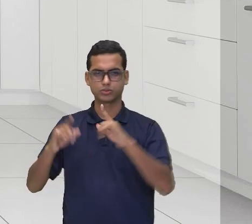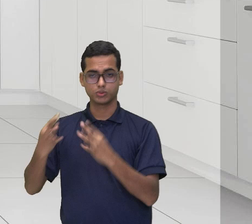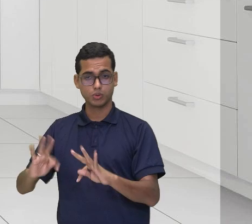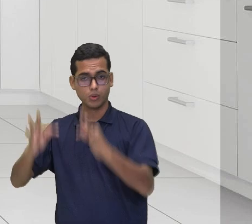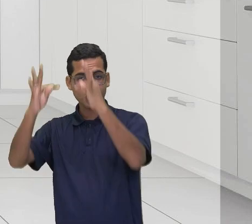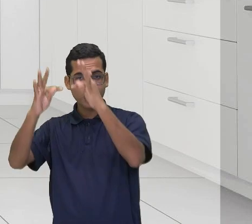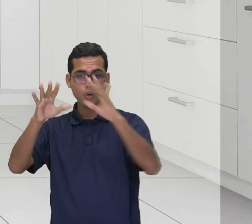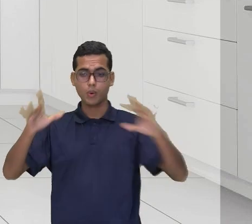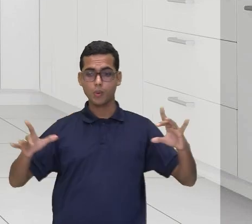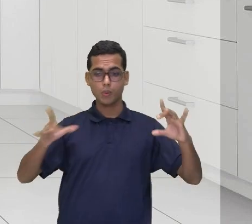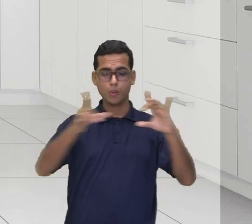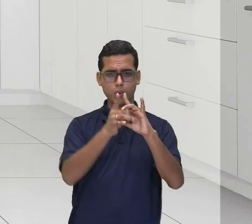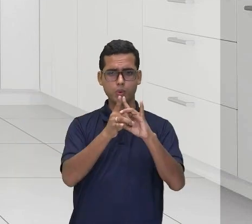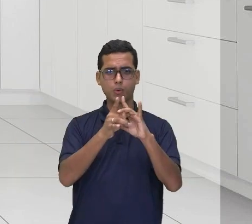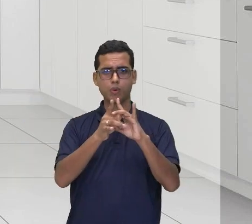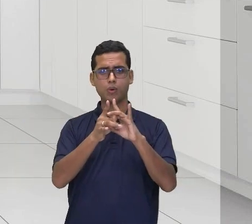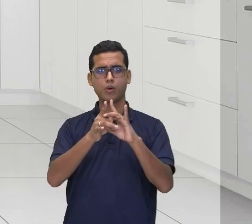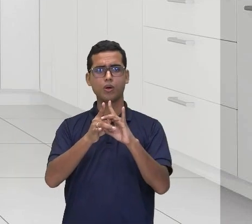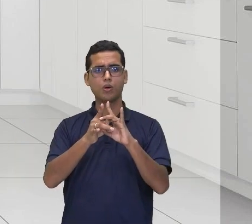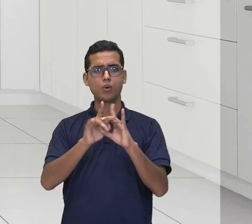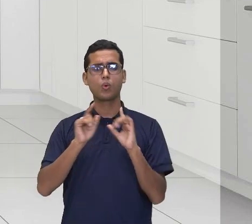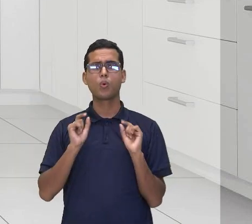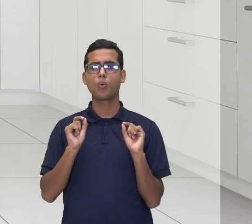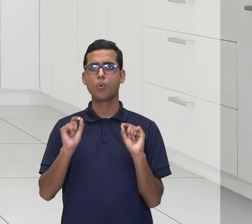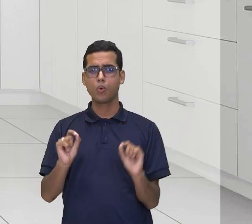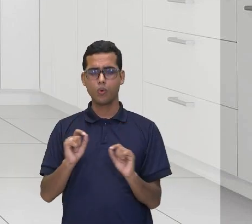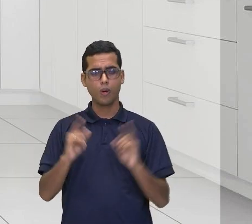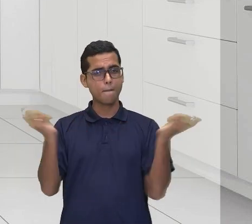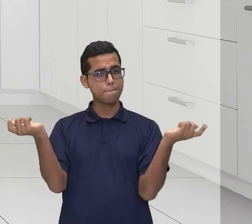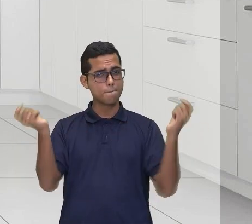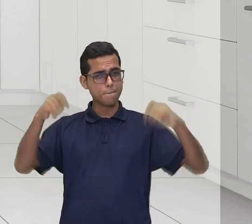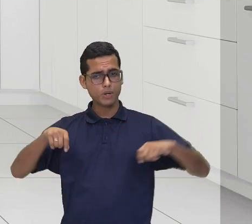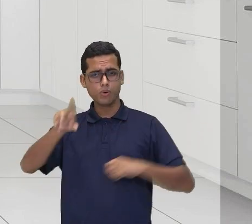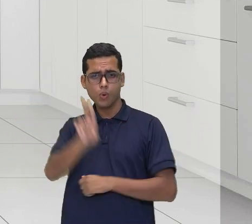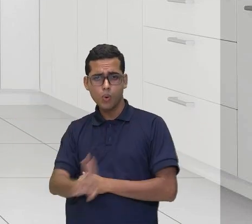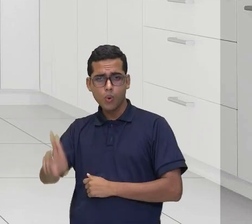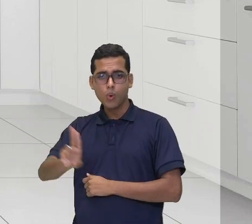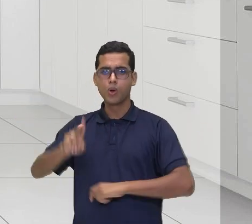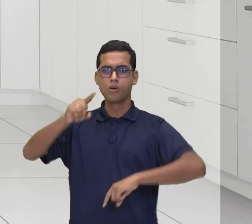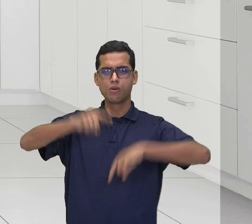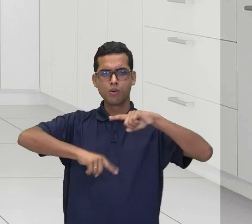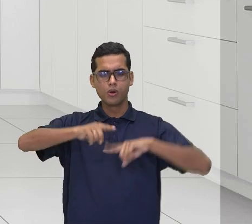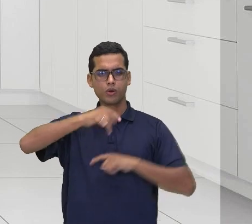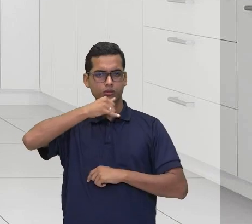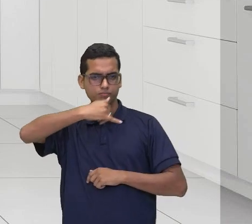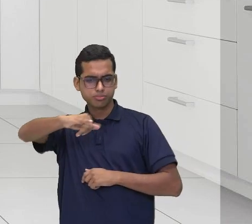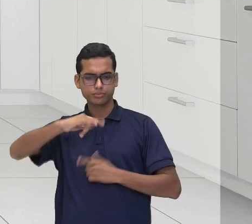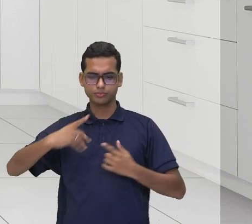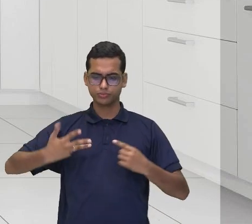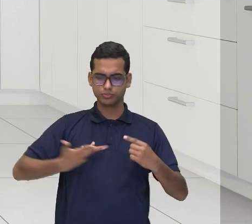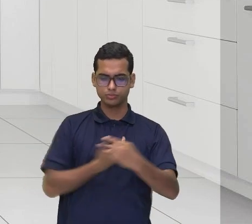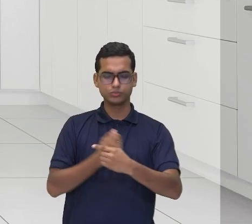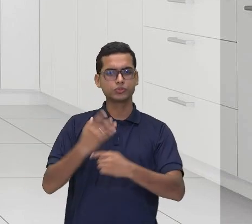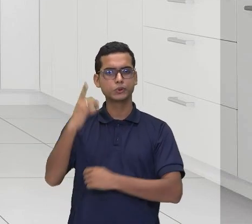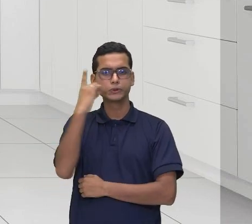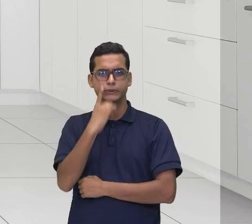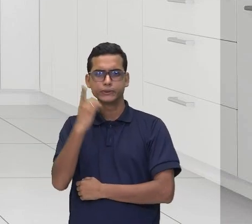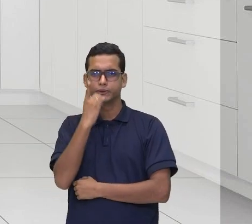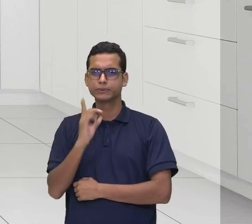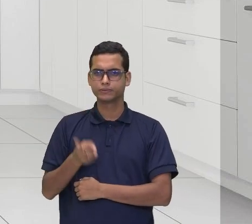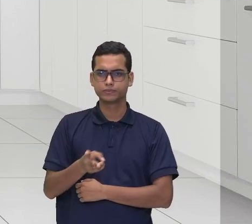tecnologia torna possível o quê? O uso dos eletrodomésticos no nosso dia a